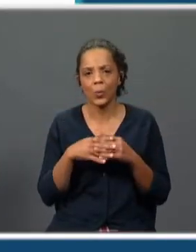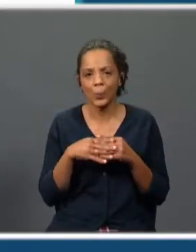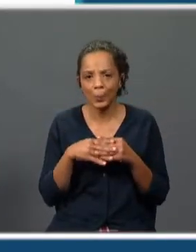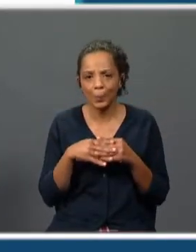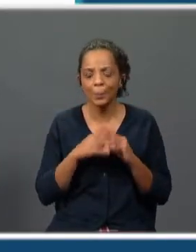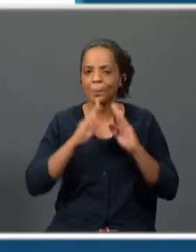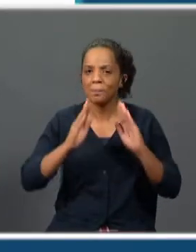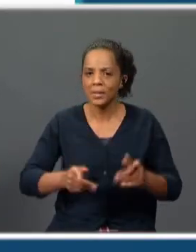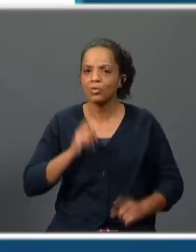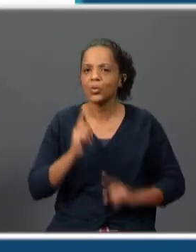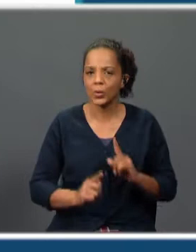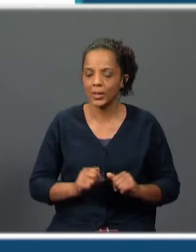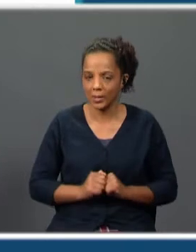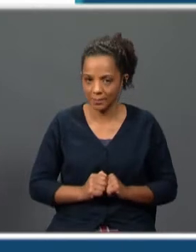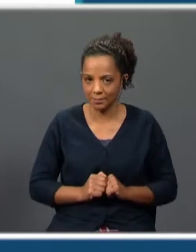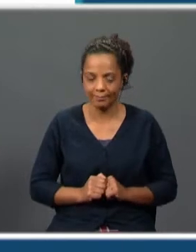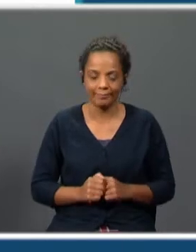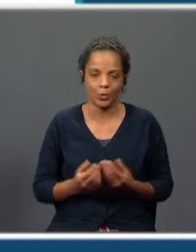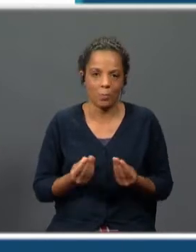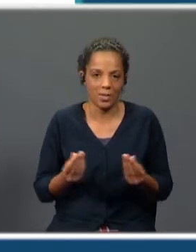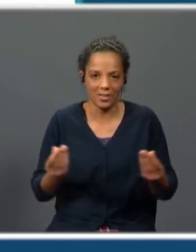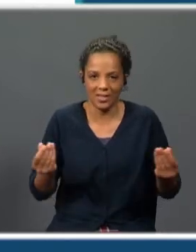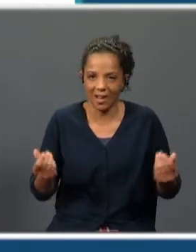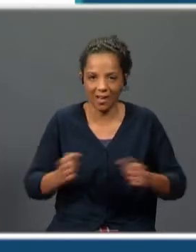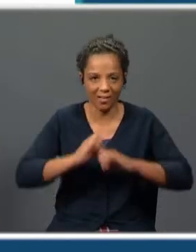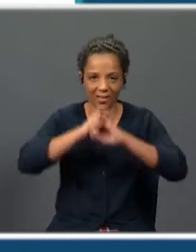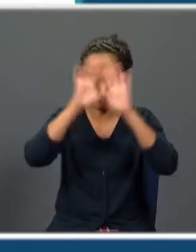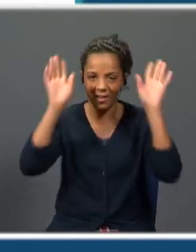para conseguir fazê-lo? O nosso material, claro.